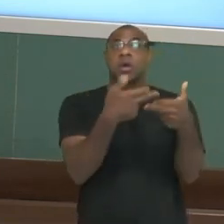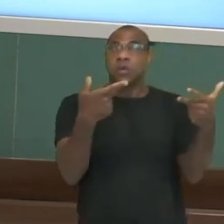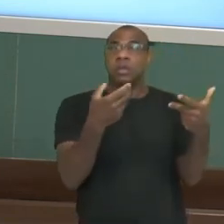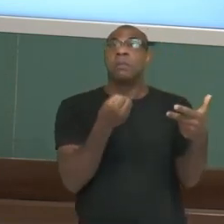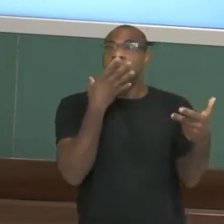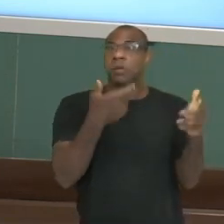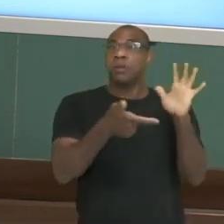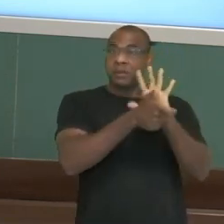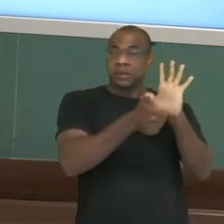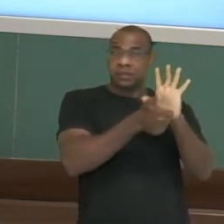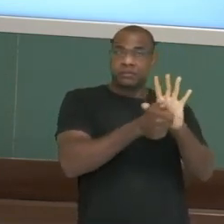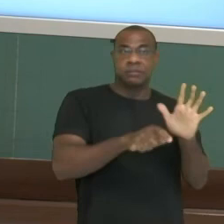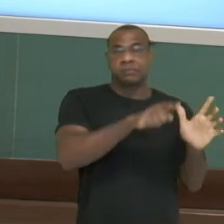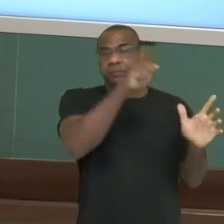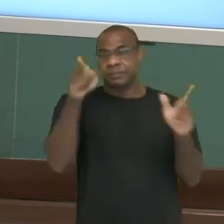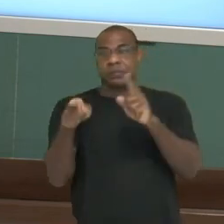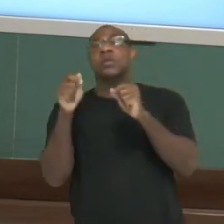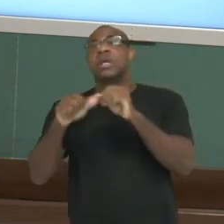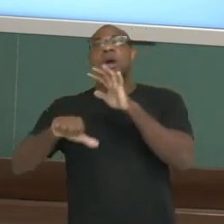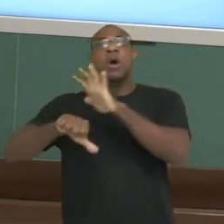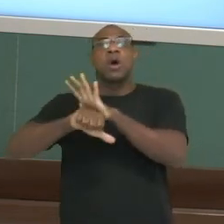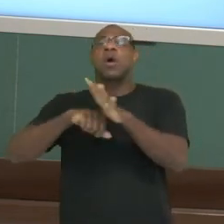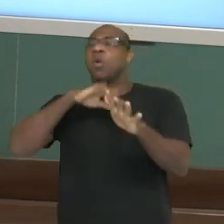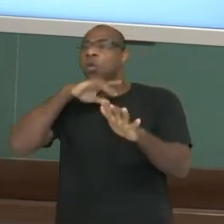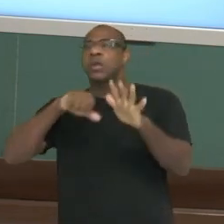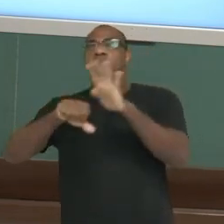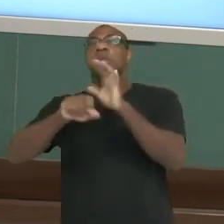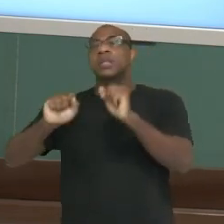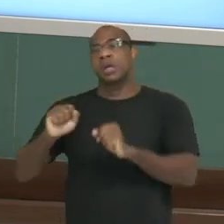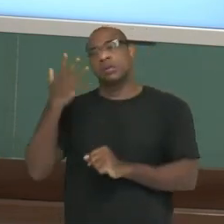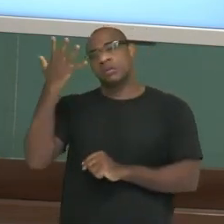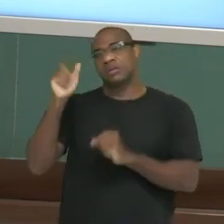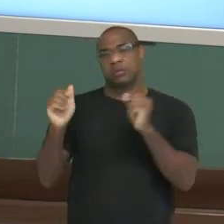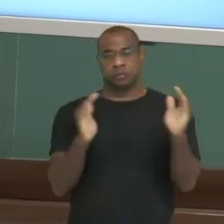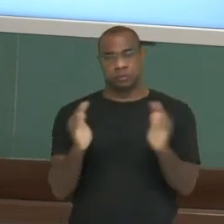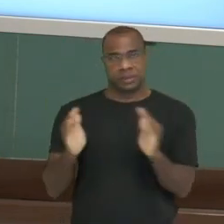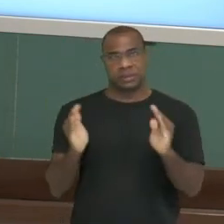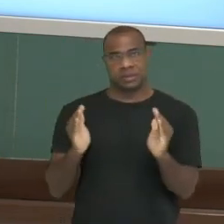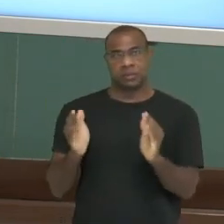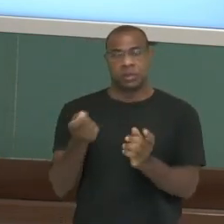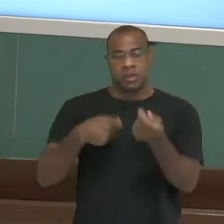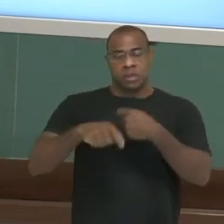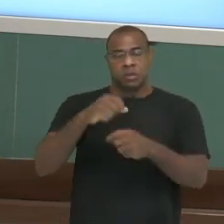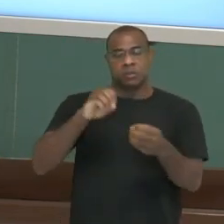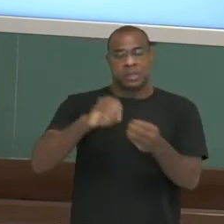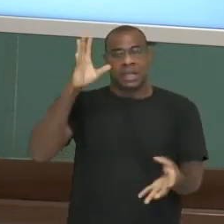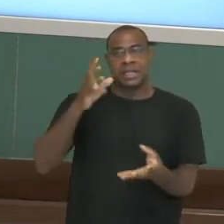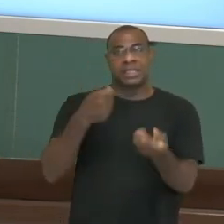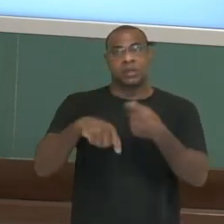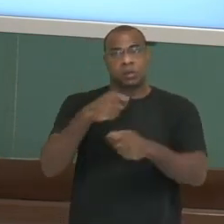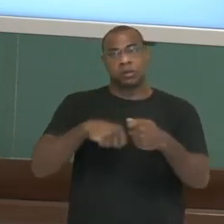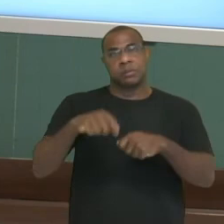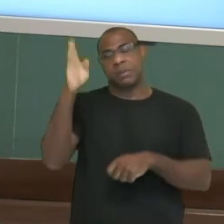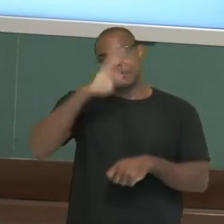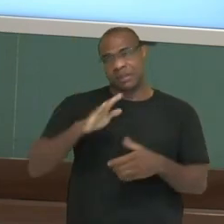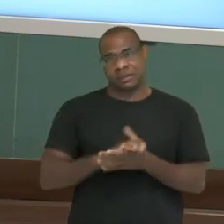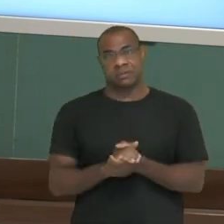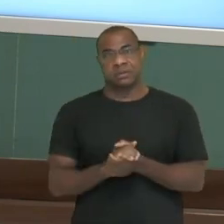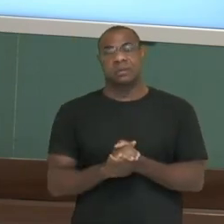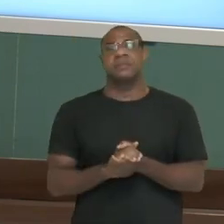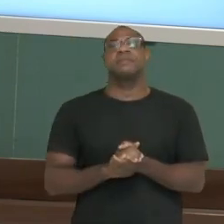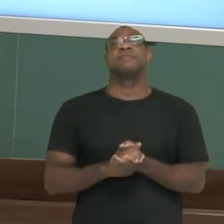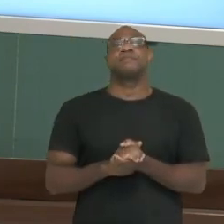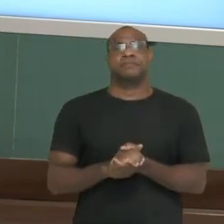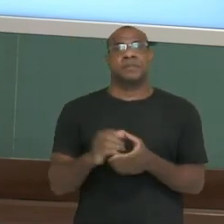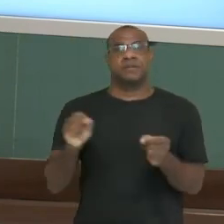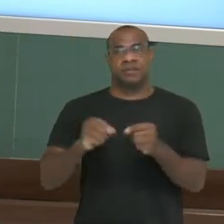positivos e do outro, os aspectos negativos do milagre econômico brasileiro. Liste aí os principais aspectos positivos e